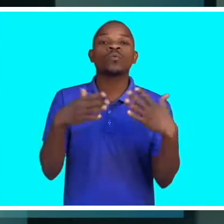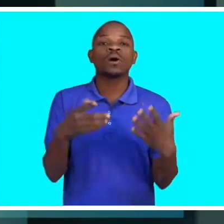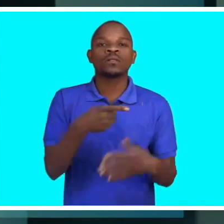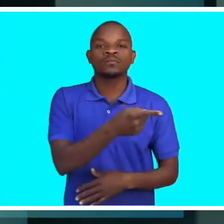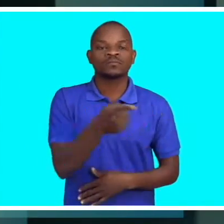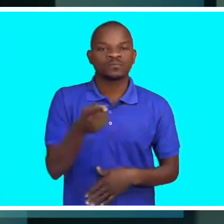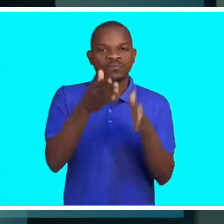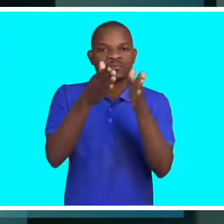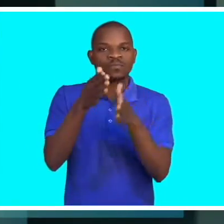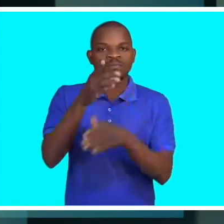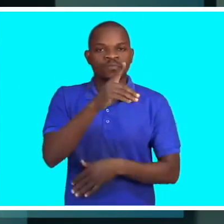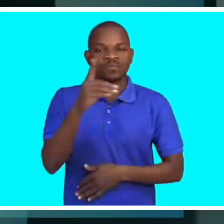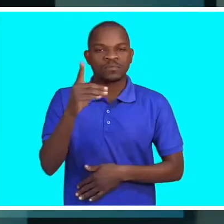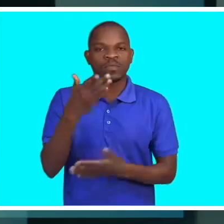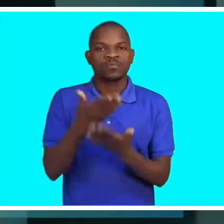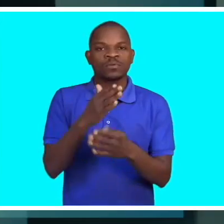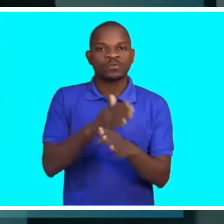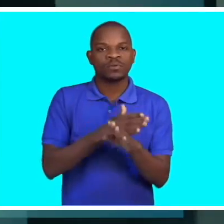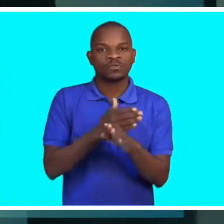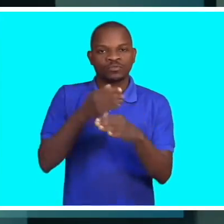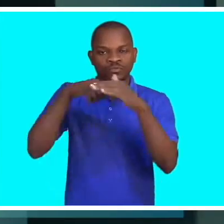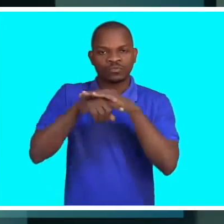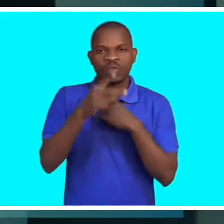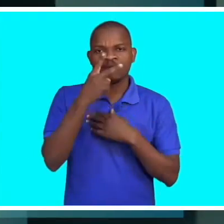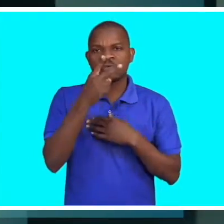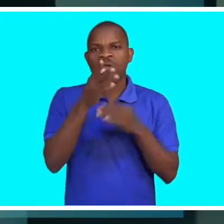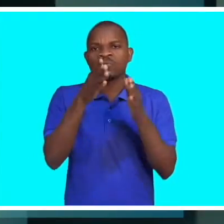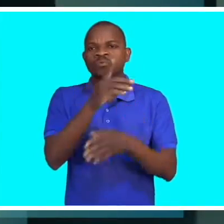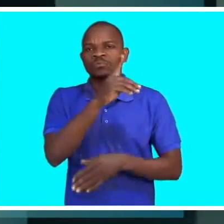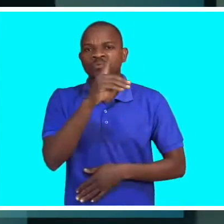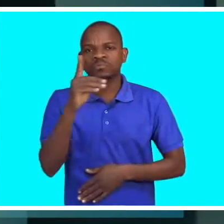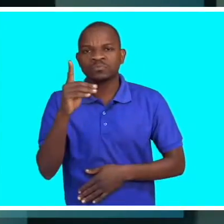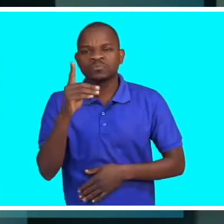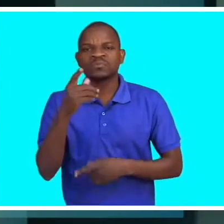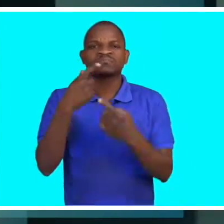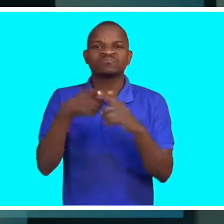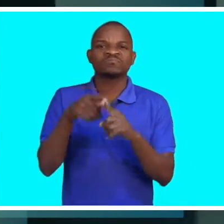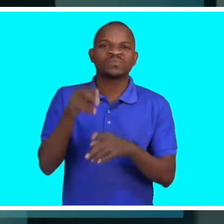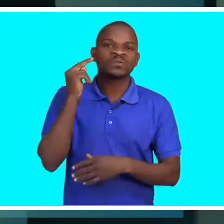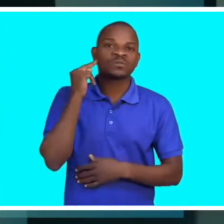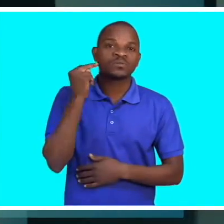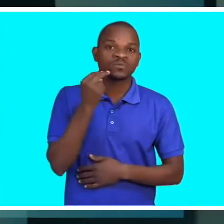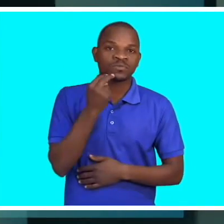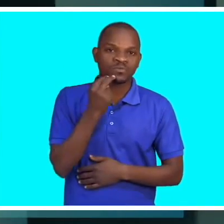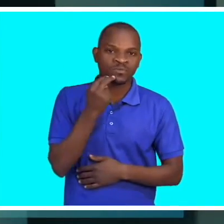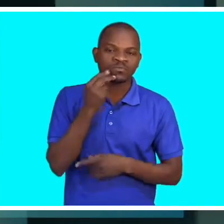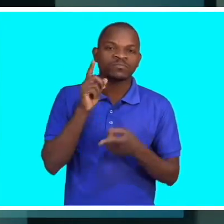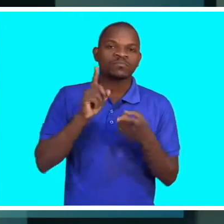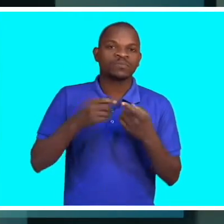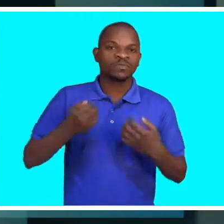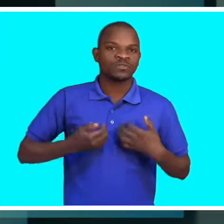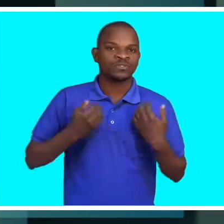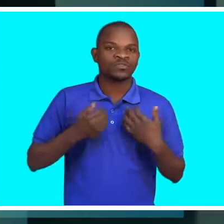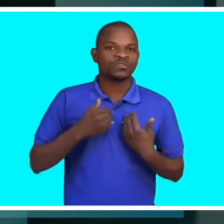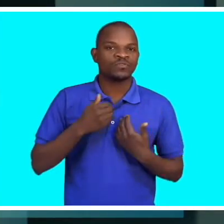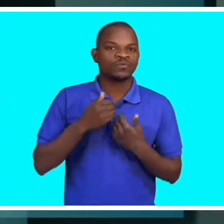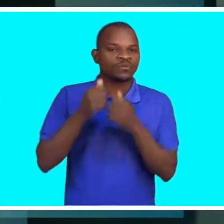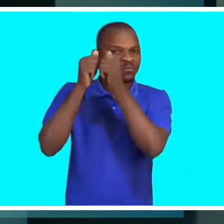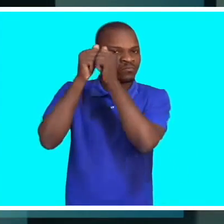trabalho os filhos fazem? Vê a nossa chegada de pessoa com deficiência física motora, um surdo, até